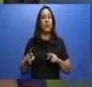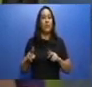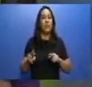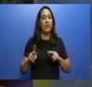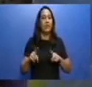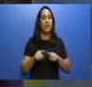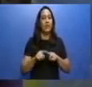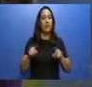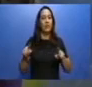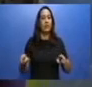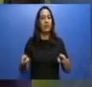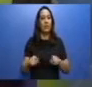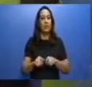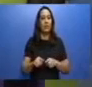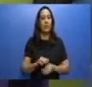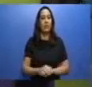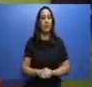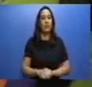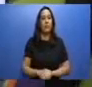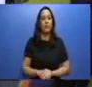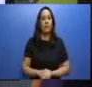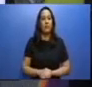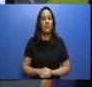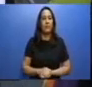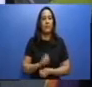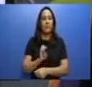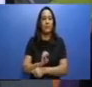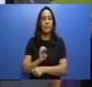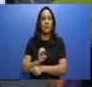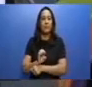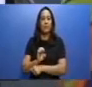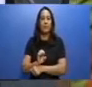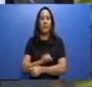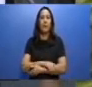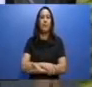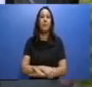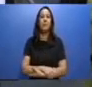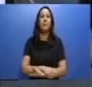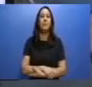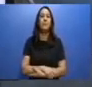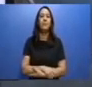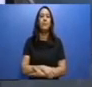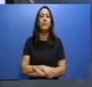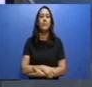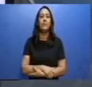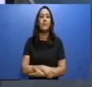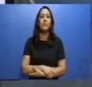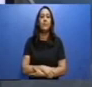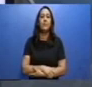nós já achamos. Um minutinho para você achar outra.